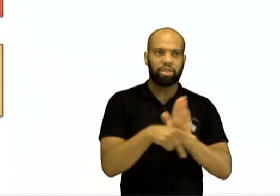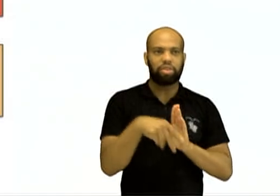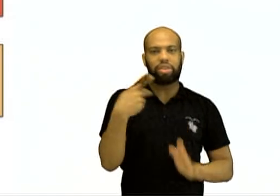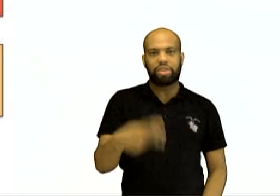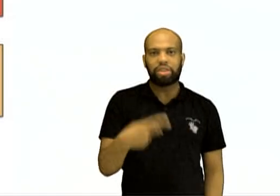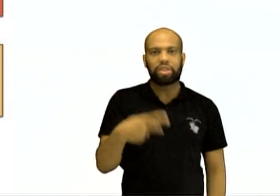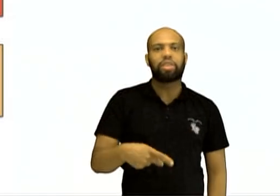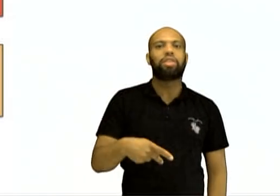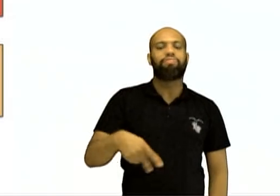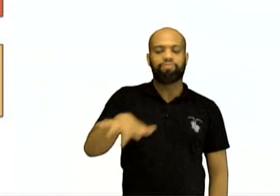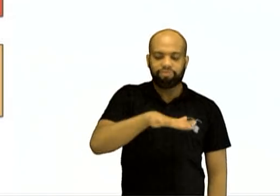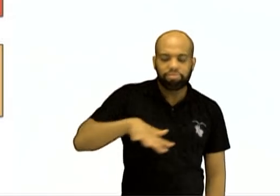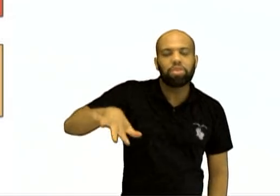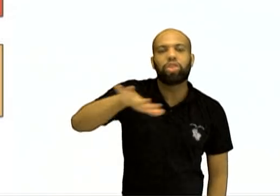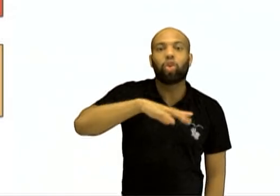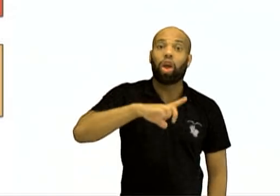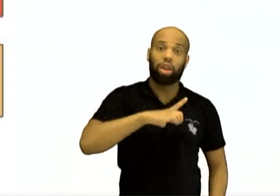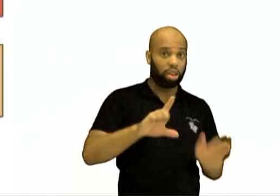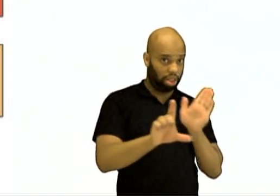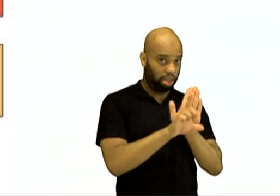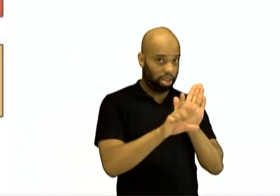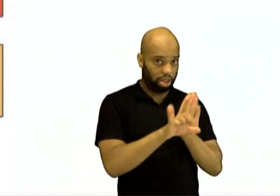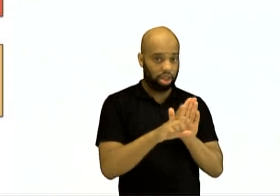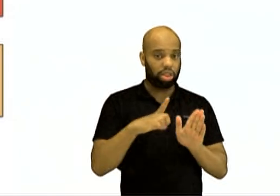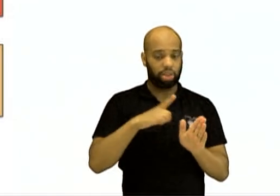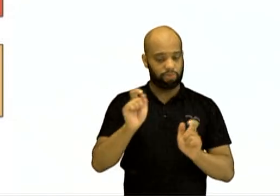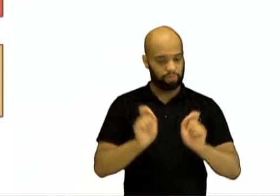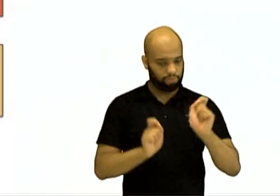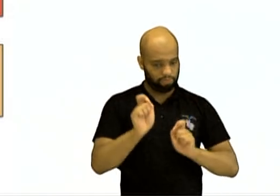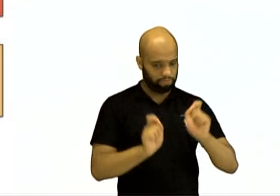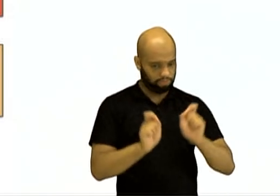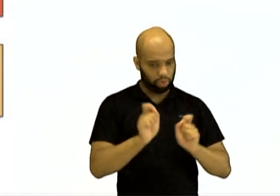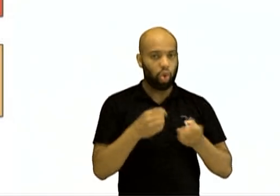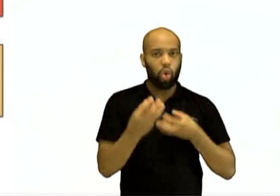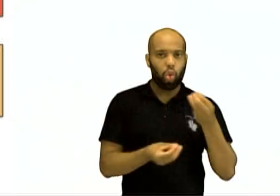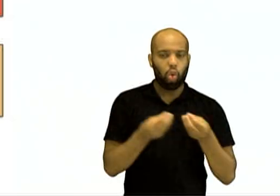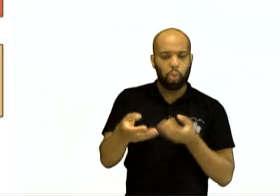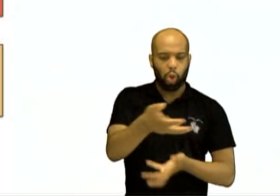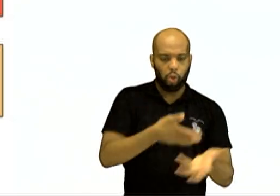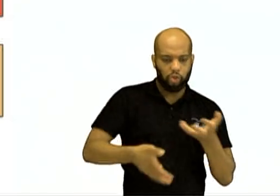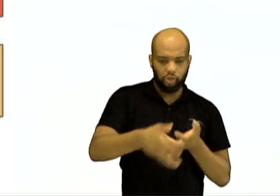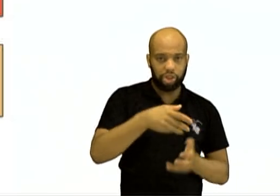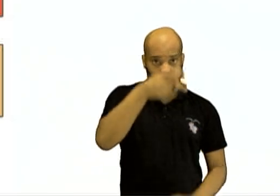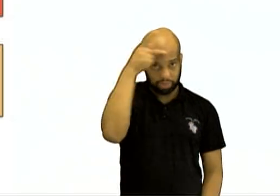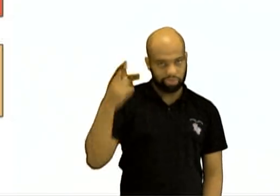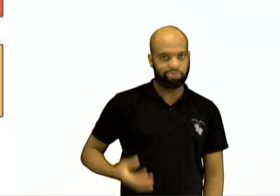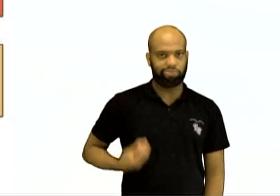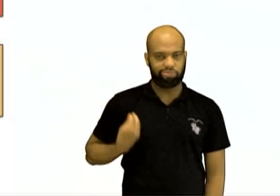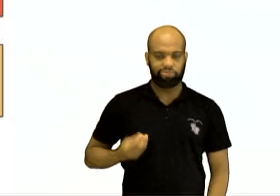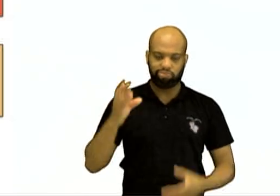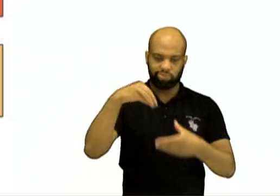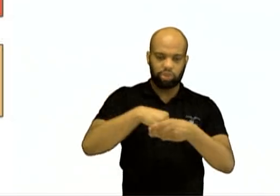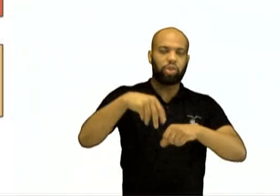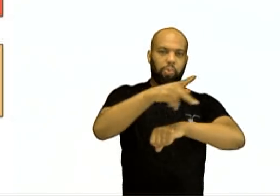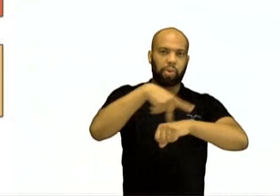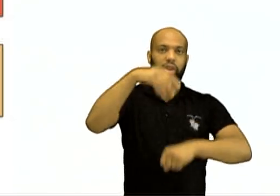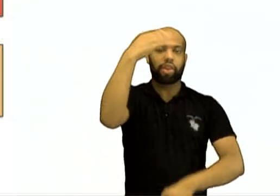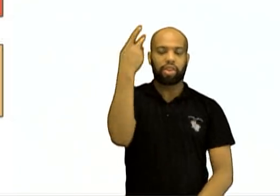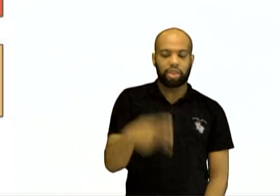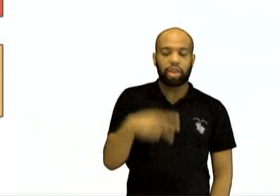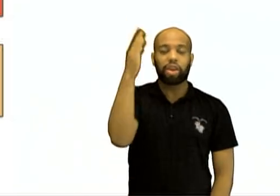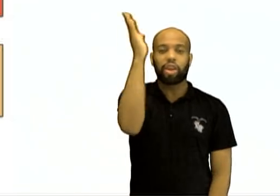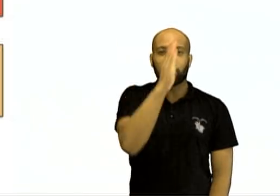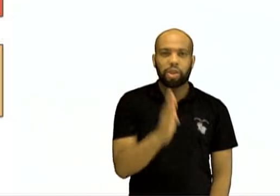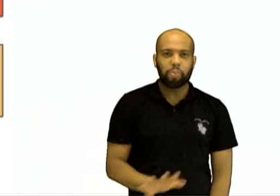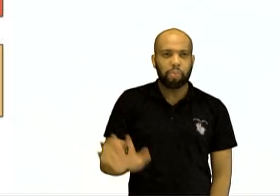jurídico estabelecido por leis que regulam a convivência da nação brasileira, dos habitantes do país. No Brasil, nós temos